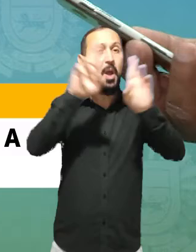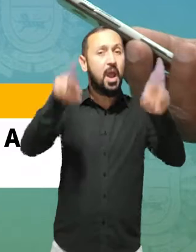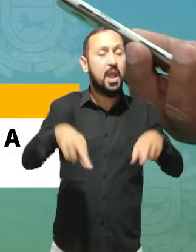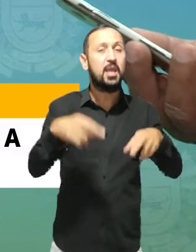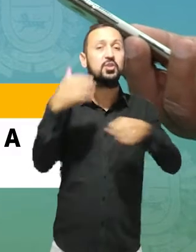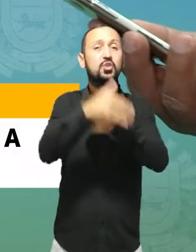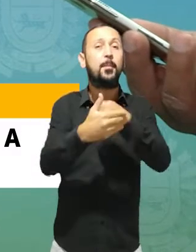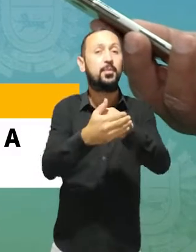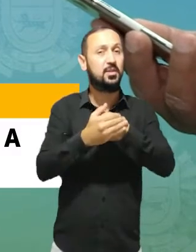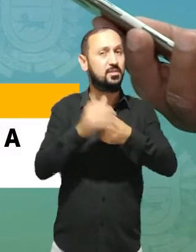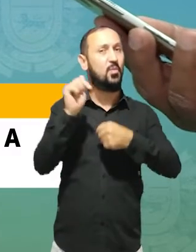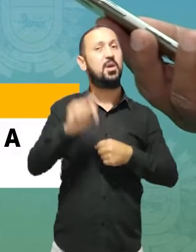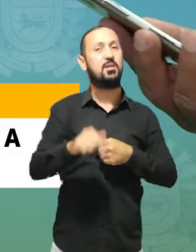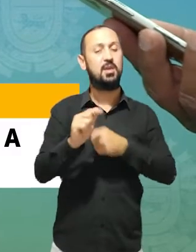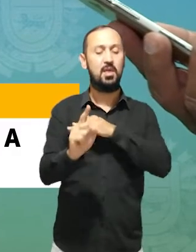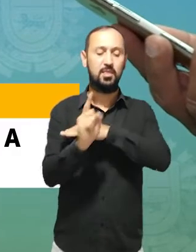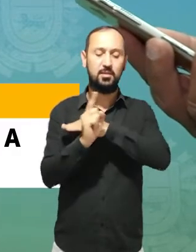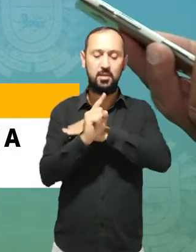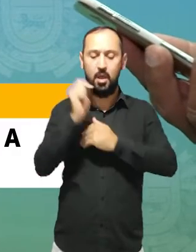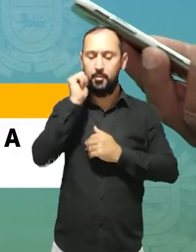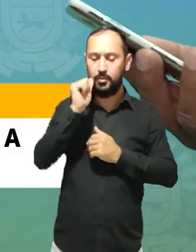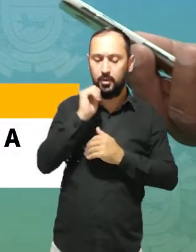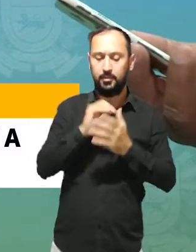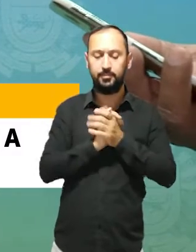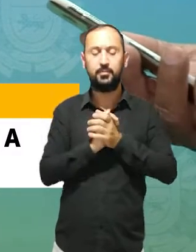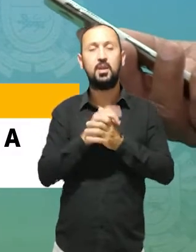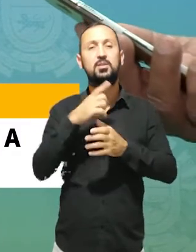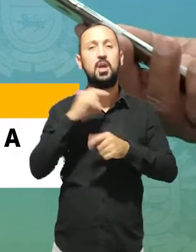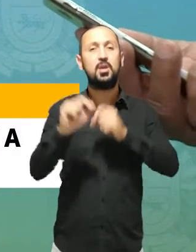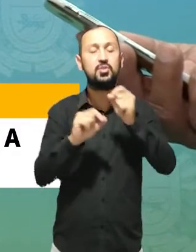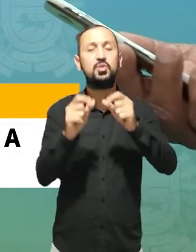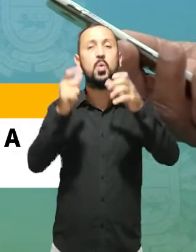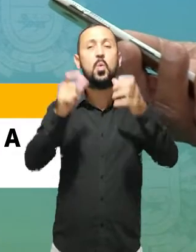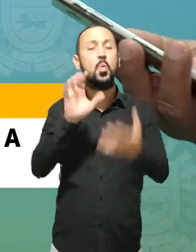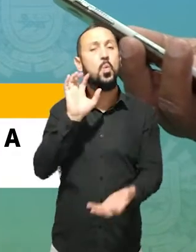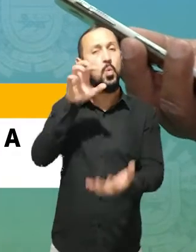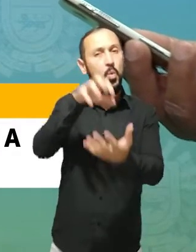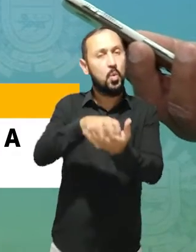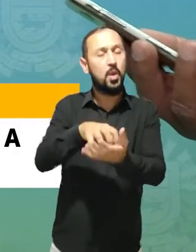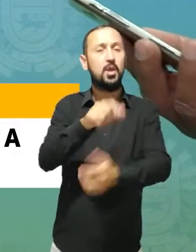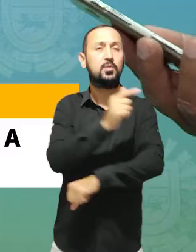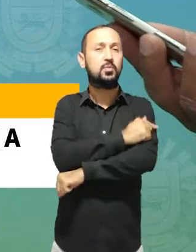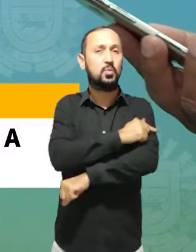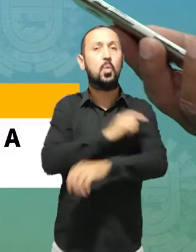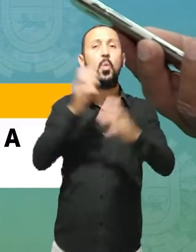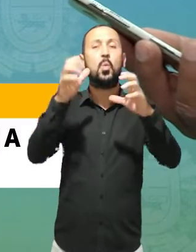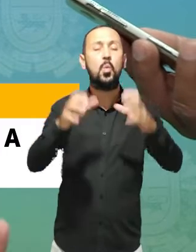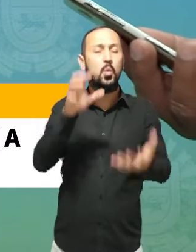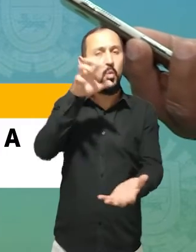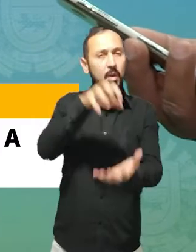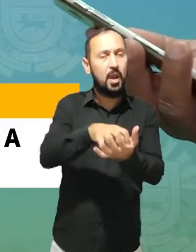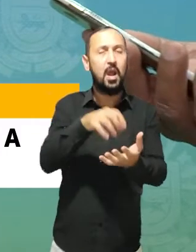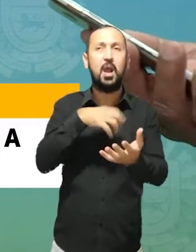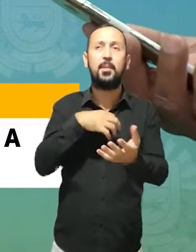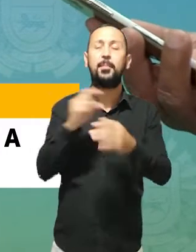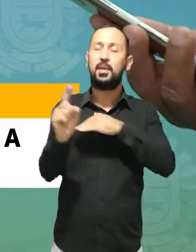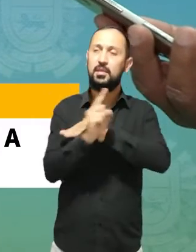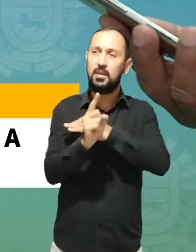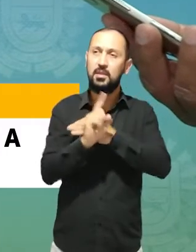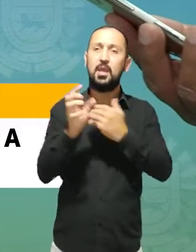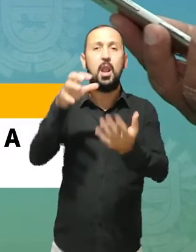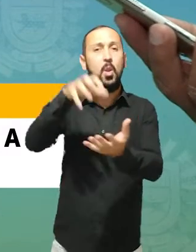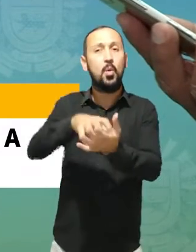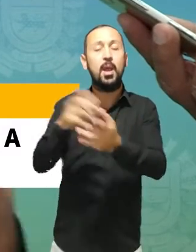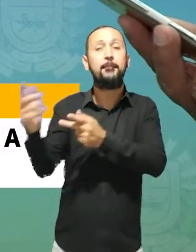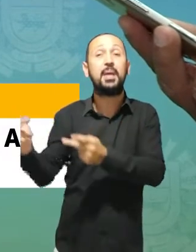Nós já tínhamos uma rede consolidada de Atendimento à mulher já tínhamos o órgão gestor Estadual Jardim abuso Centro de Atendimento